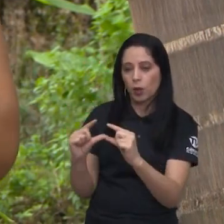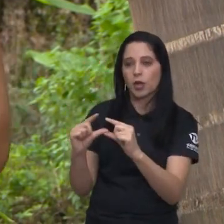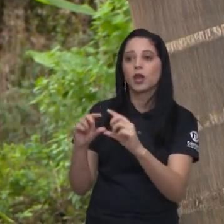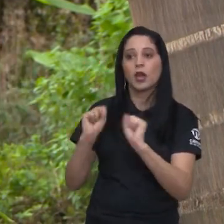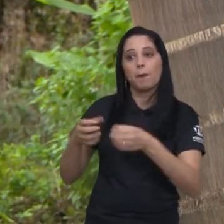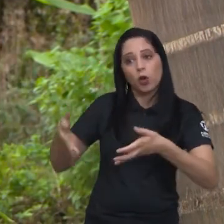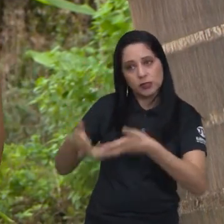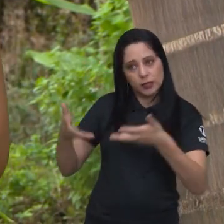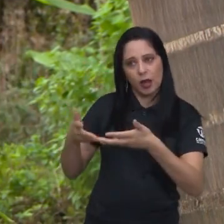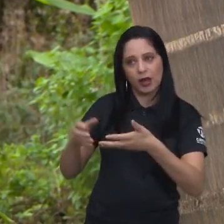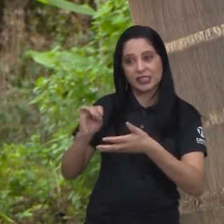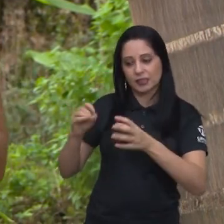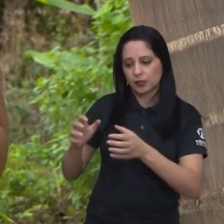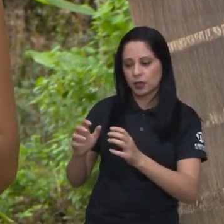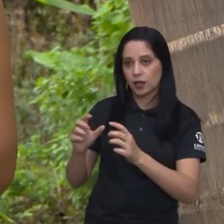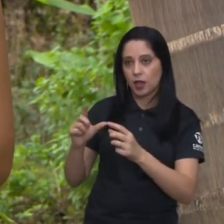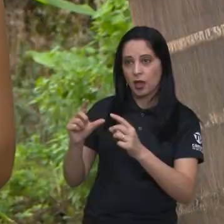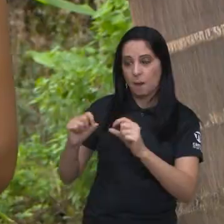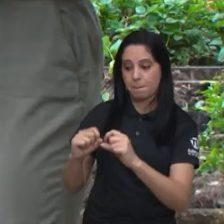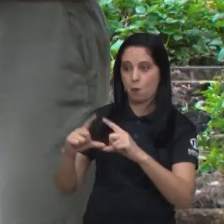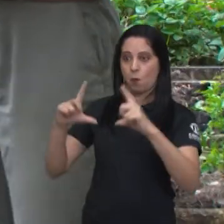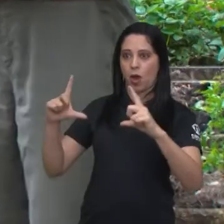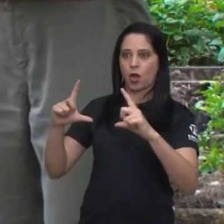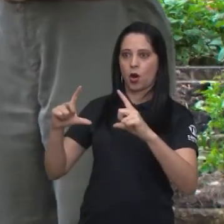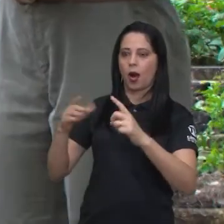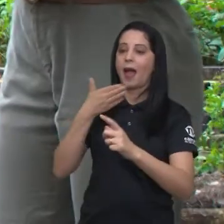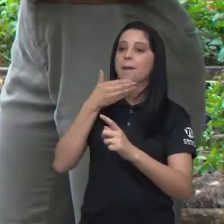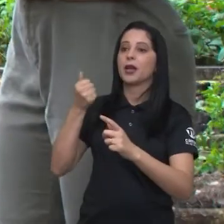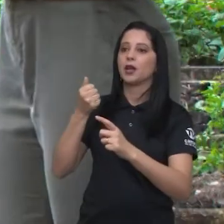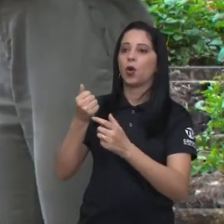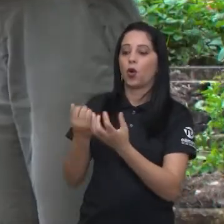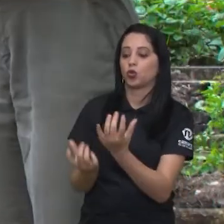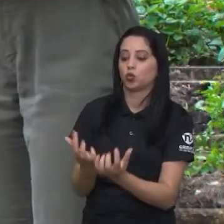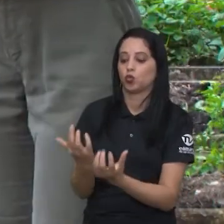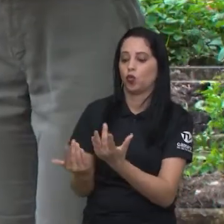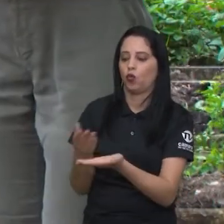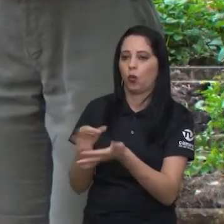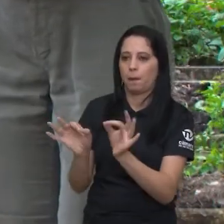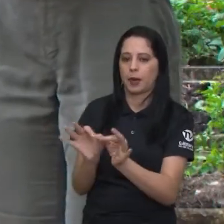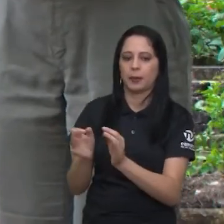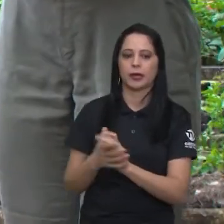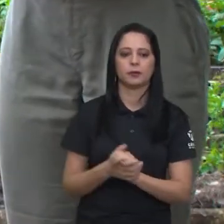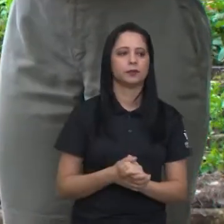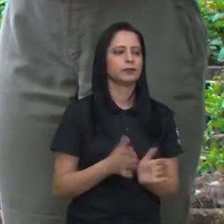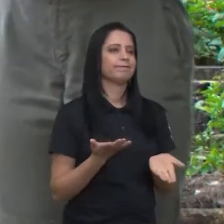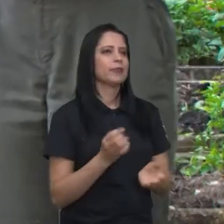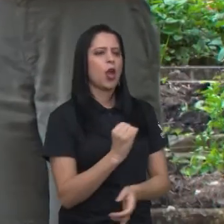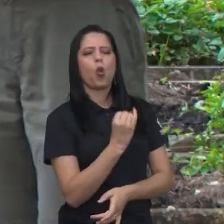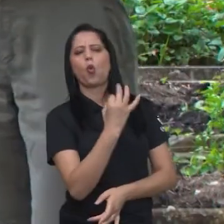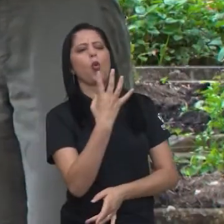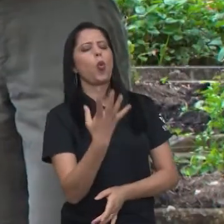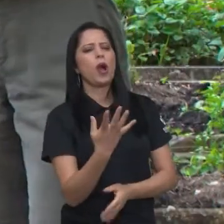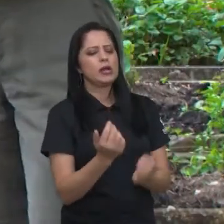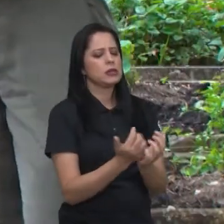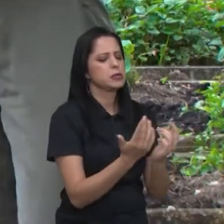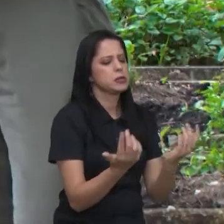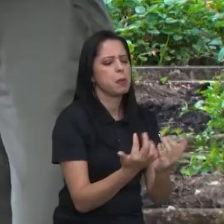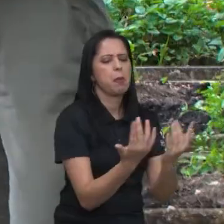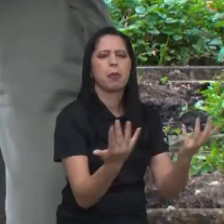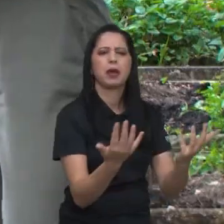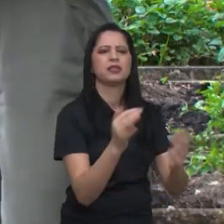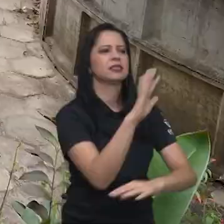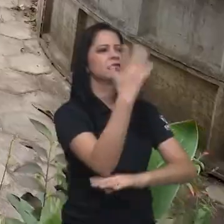ela vai ficando mais fibrosa. Aí é interessante refogar. Cerca de quantas espécies de plantas alimentícias não convencionais a gente tem aí nessa